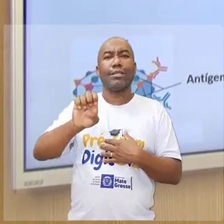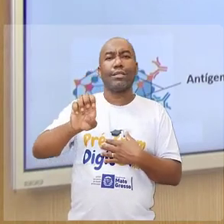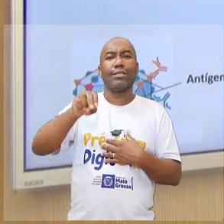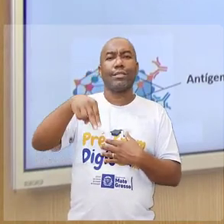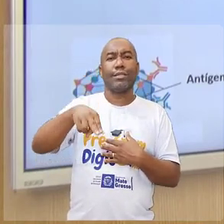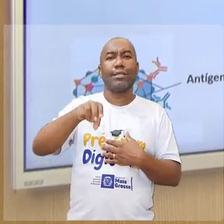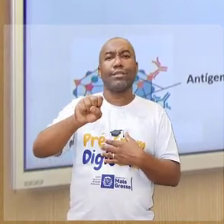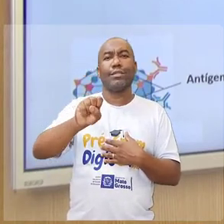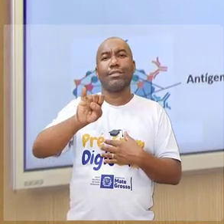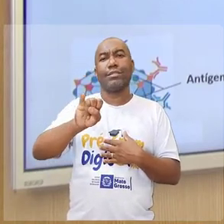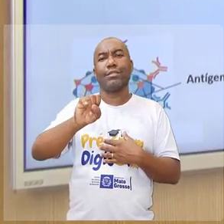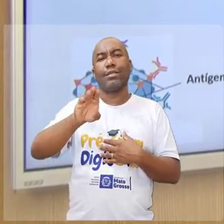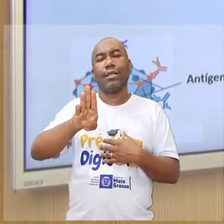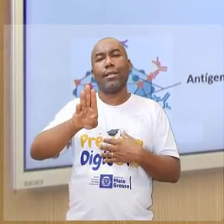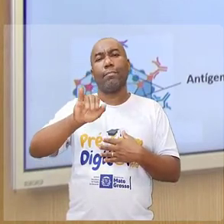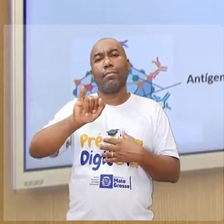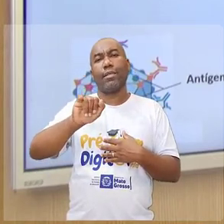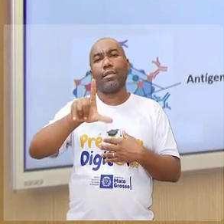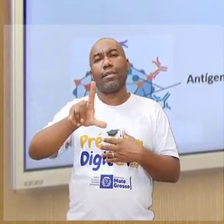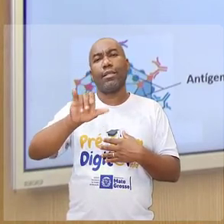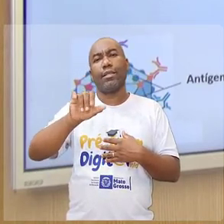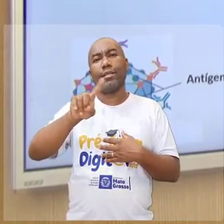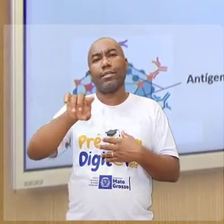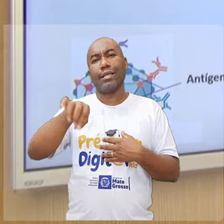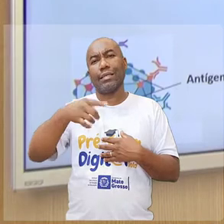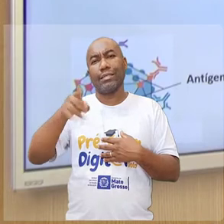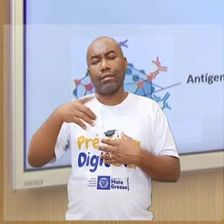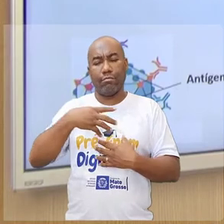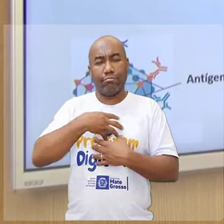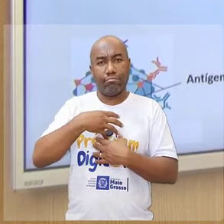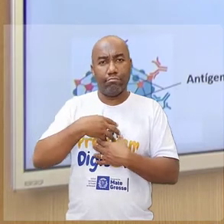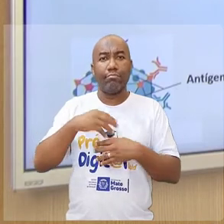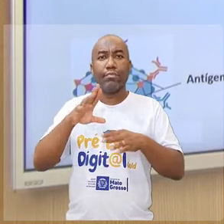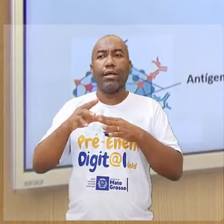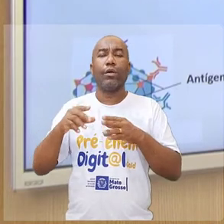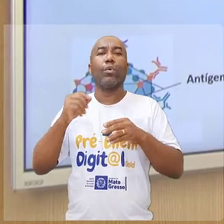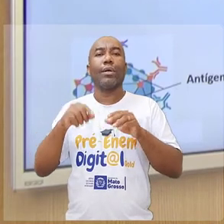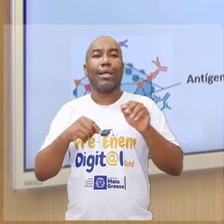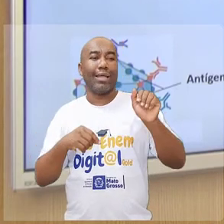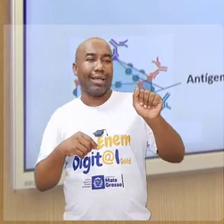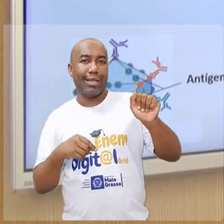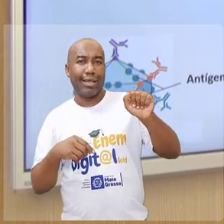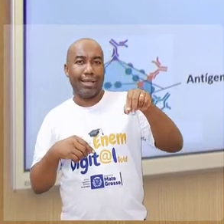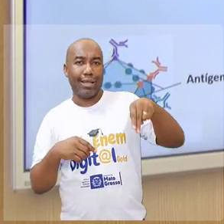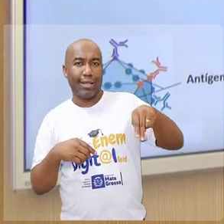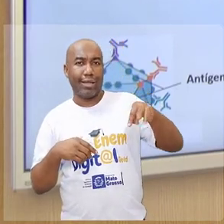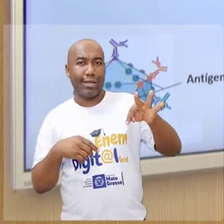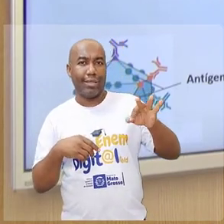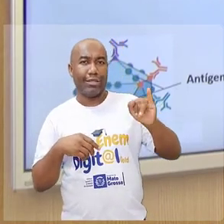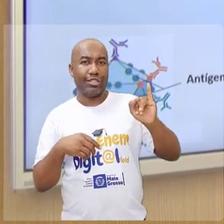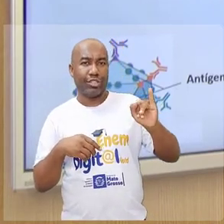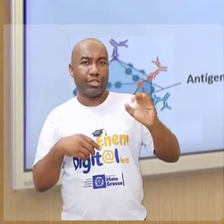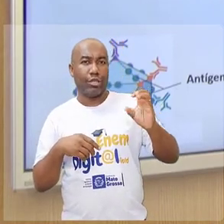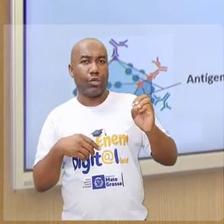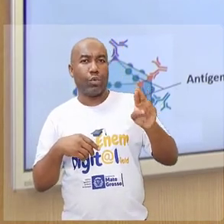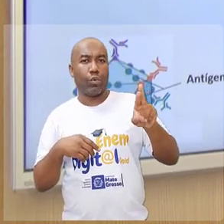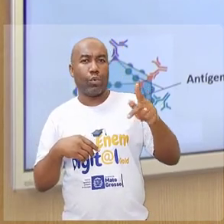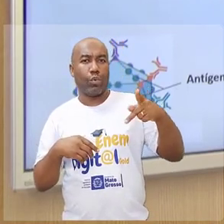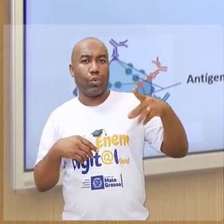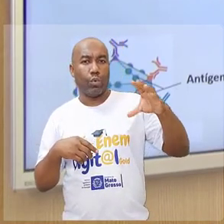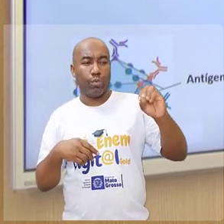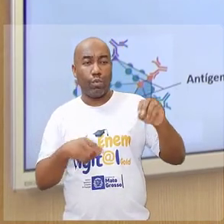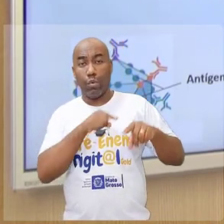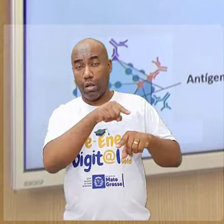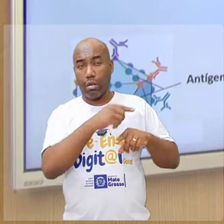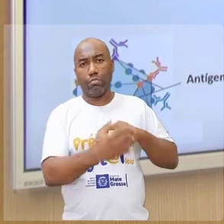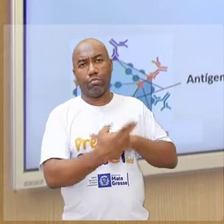de anticorpos. Anticorpos são que tipo de substâncias? Anticorpos são proteínas. Tudo